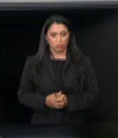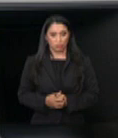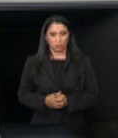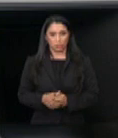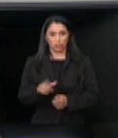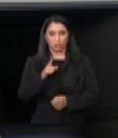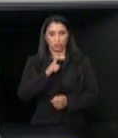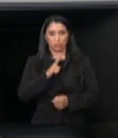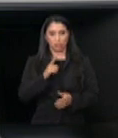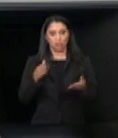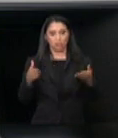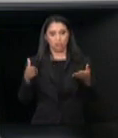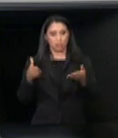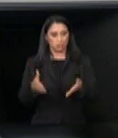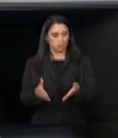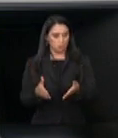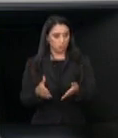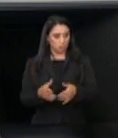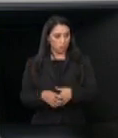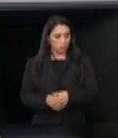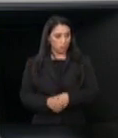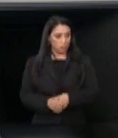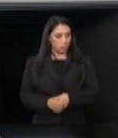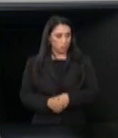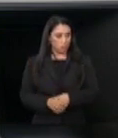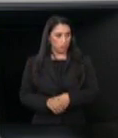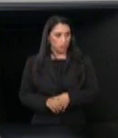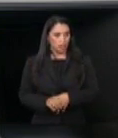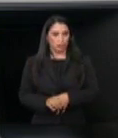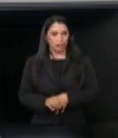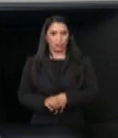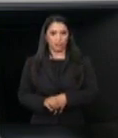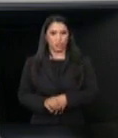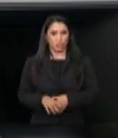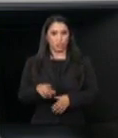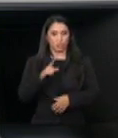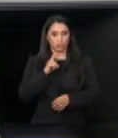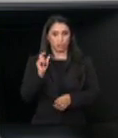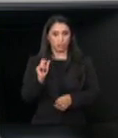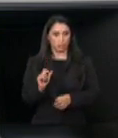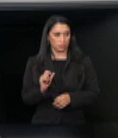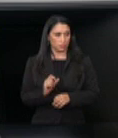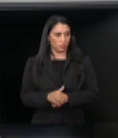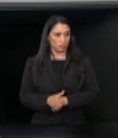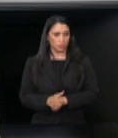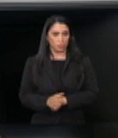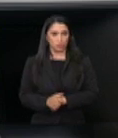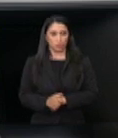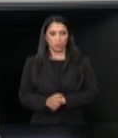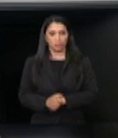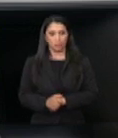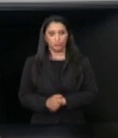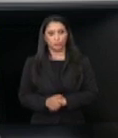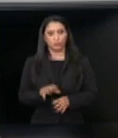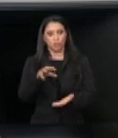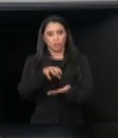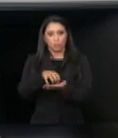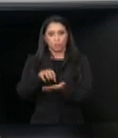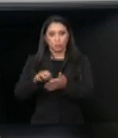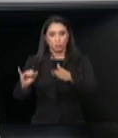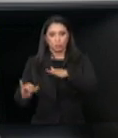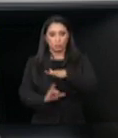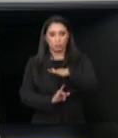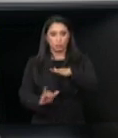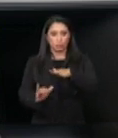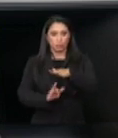as participações tivemos tivemos 40 participações divididas tantos órgãos institucionais